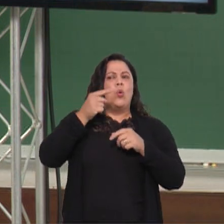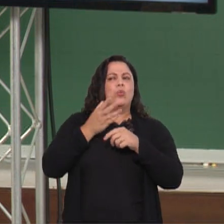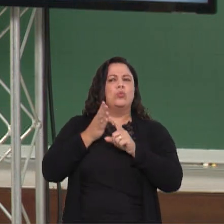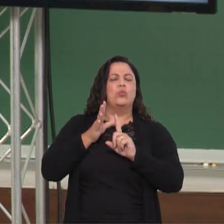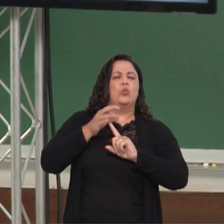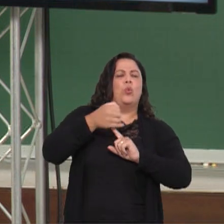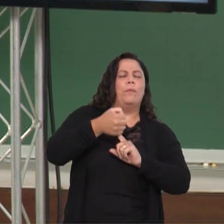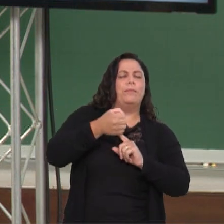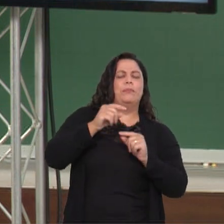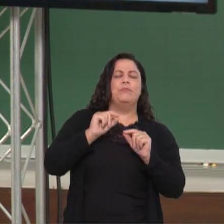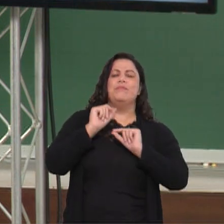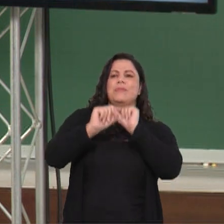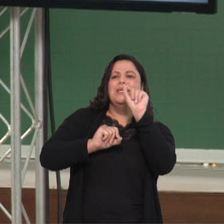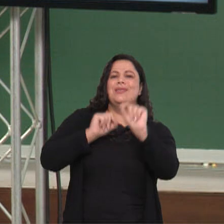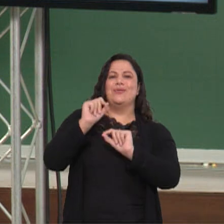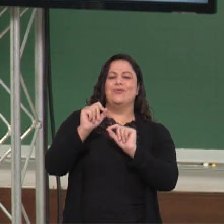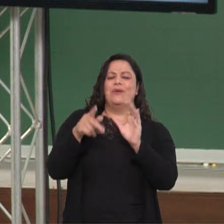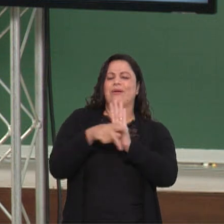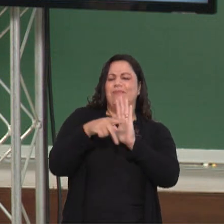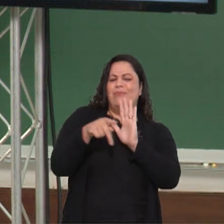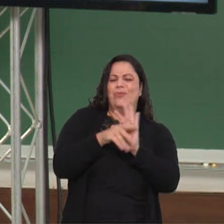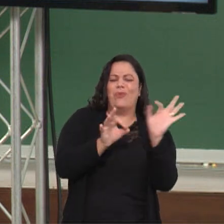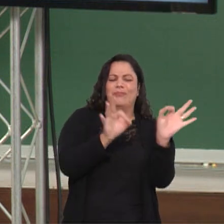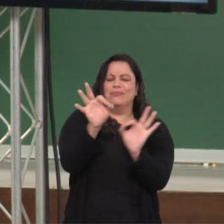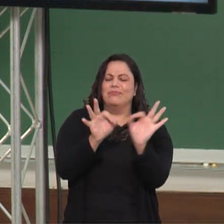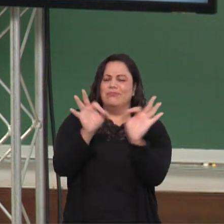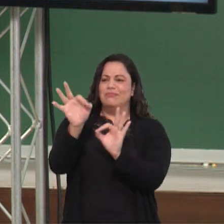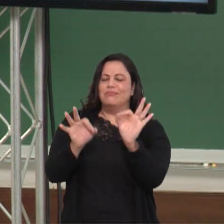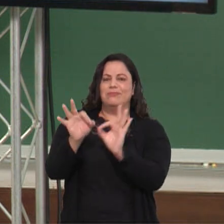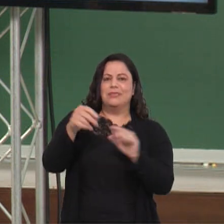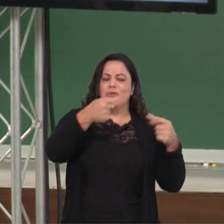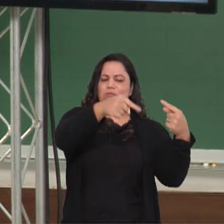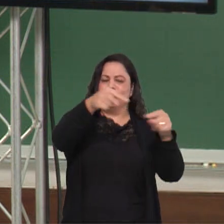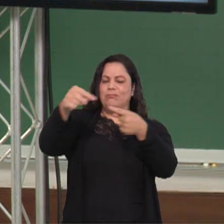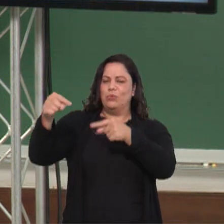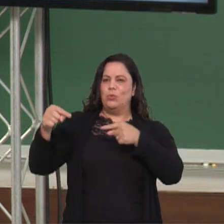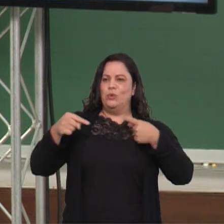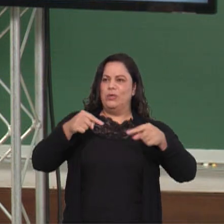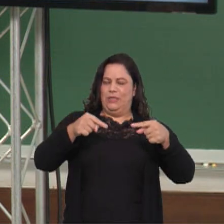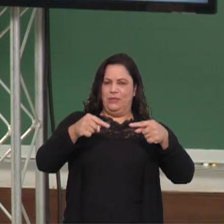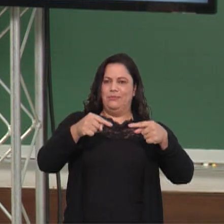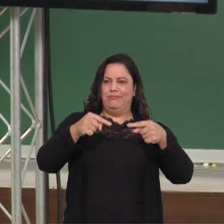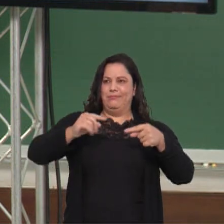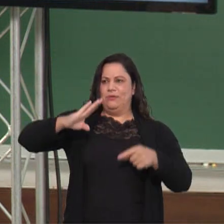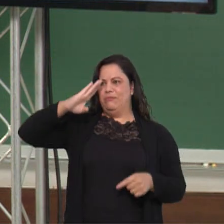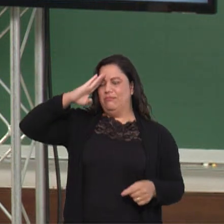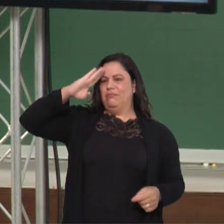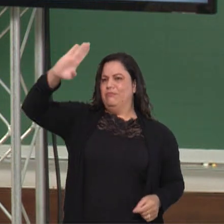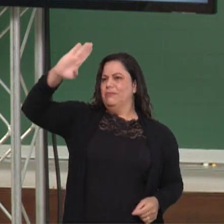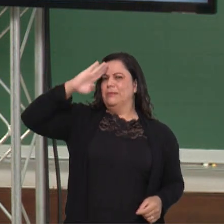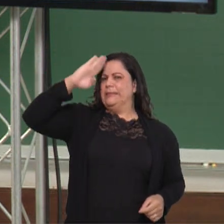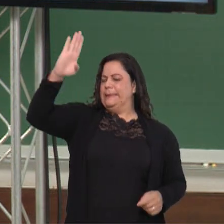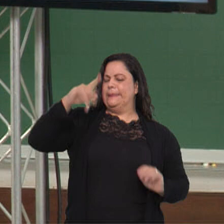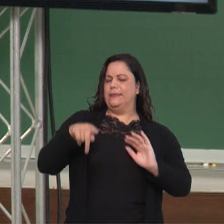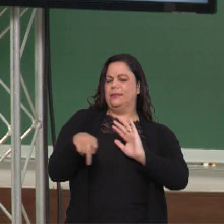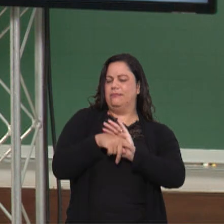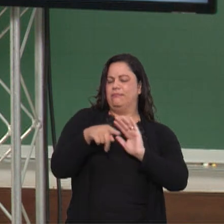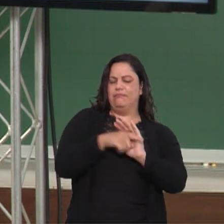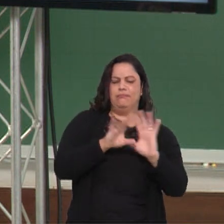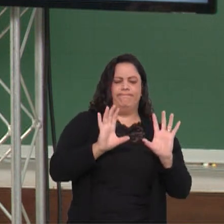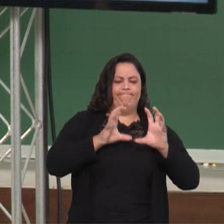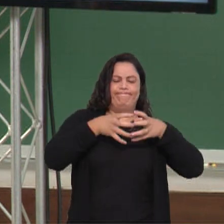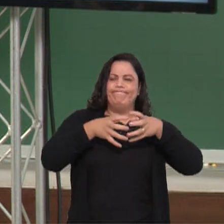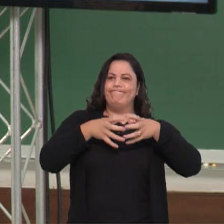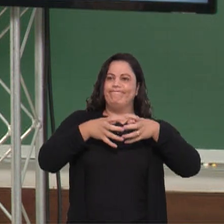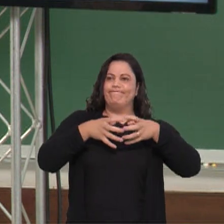uma tinha a sua própria organização política, social e militar da época, tá? O helenismo